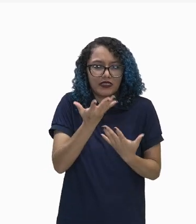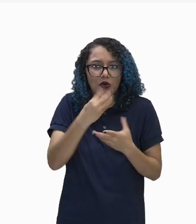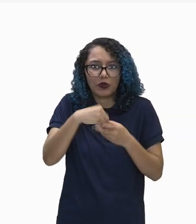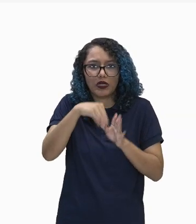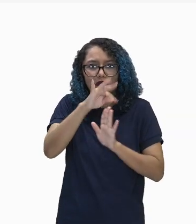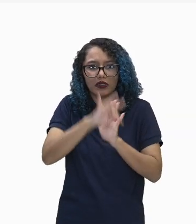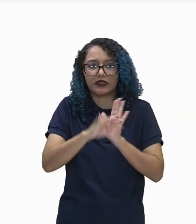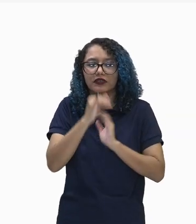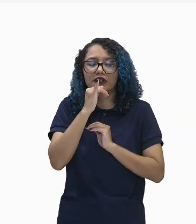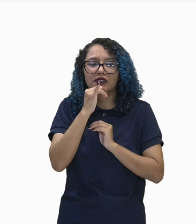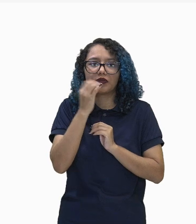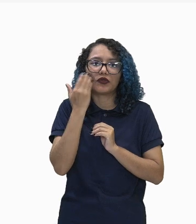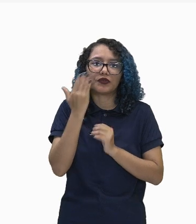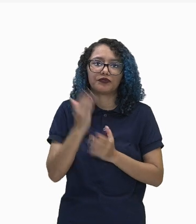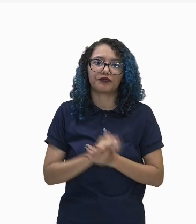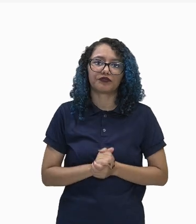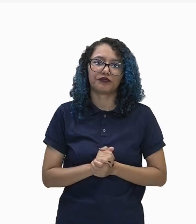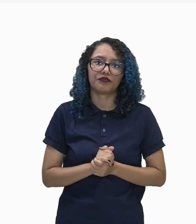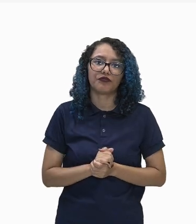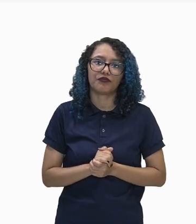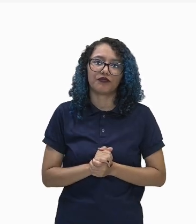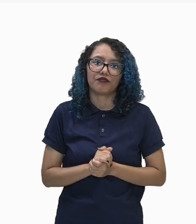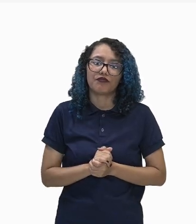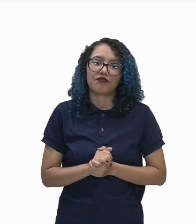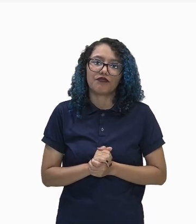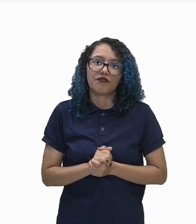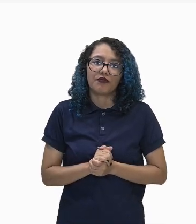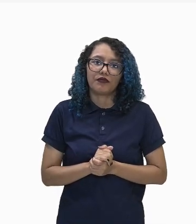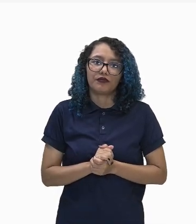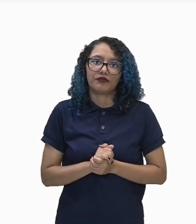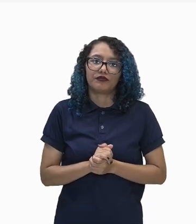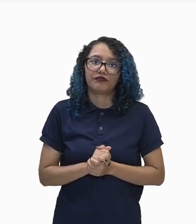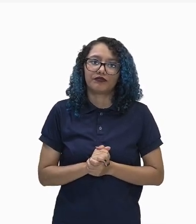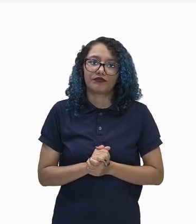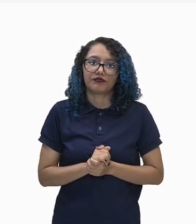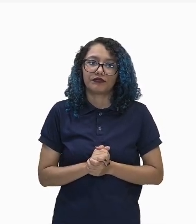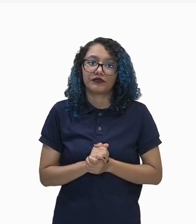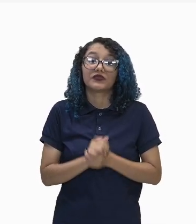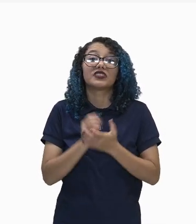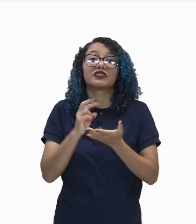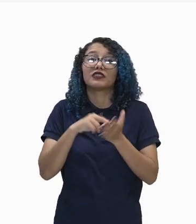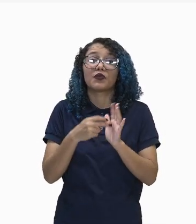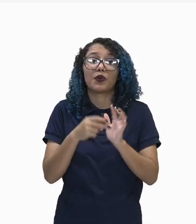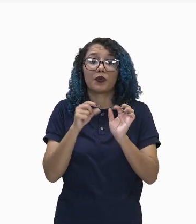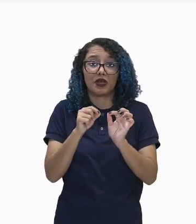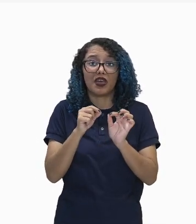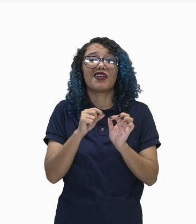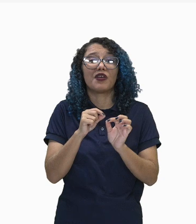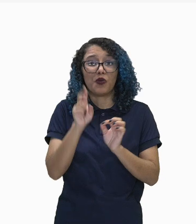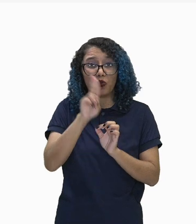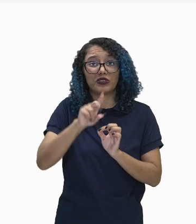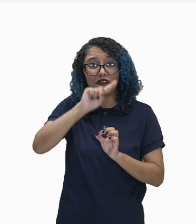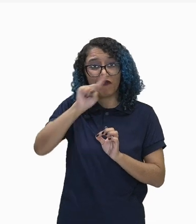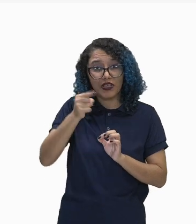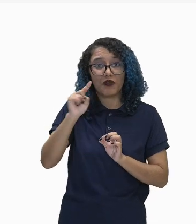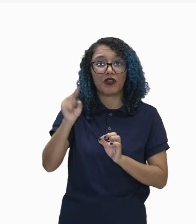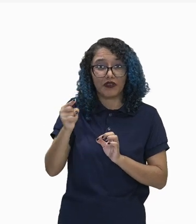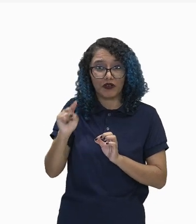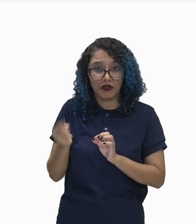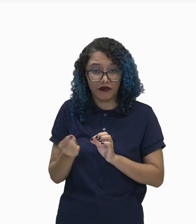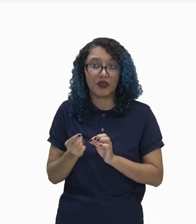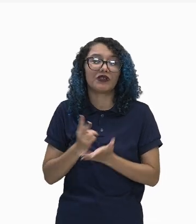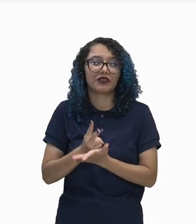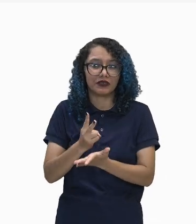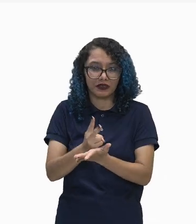ver o exemplo. Polissíndeto nada mais é do que muitas vírgulas, tá, pessoal? Ou você come